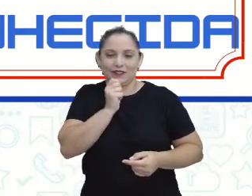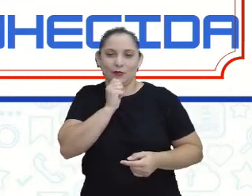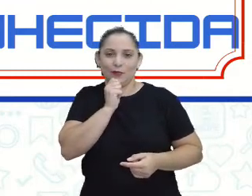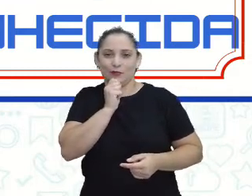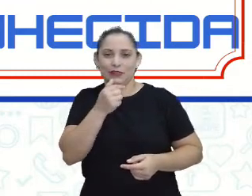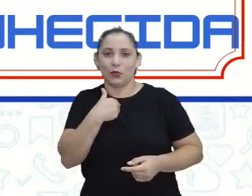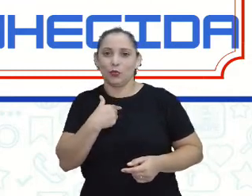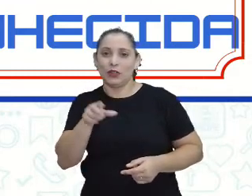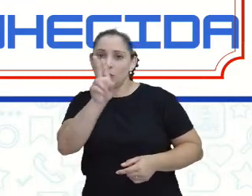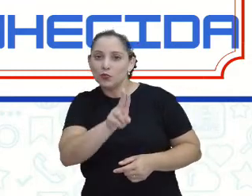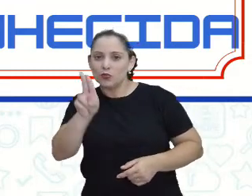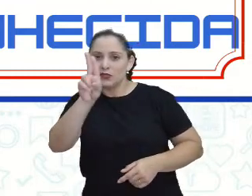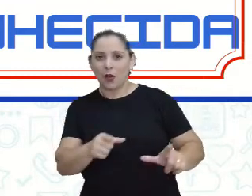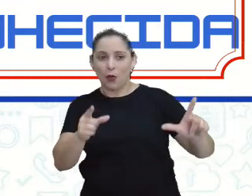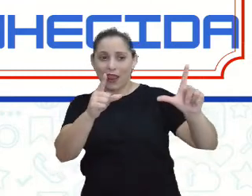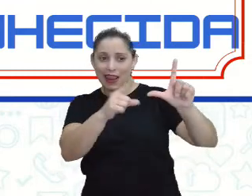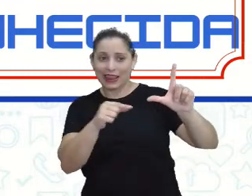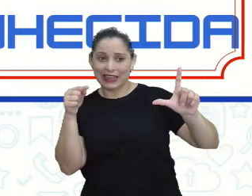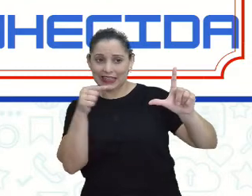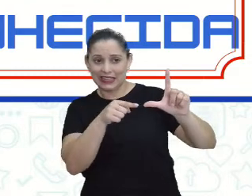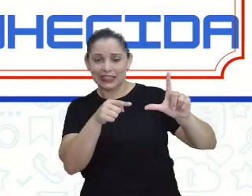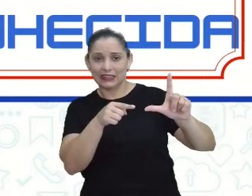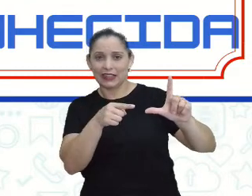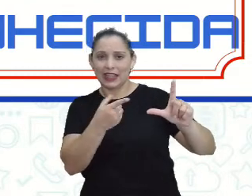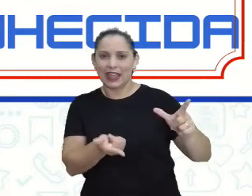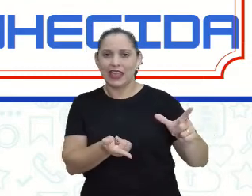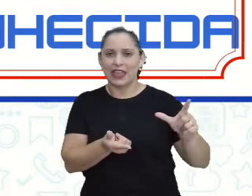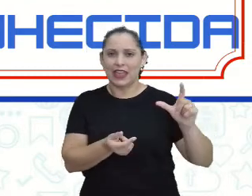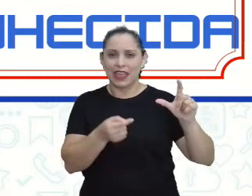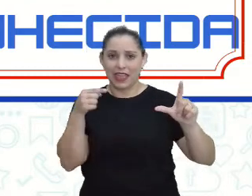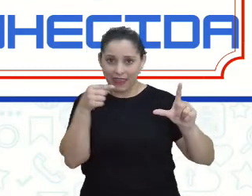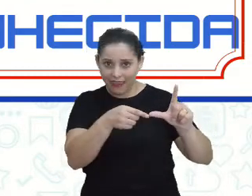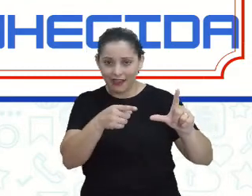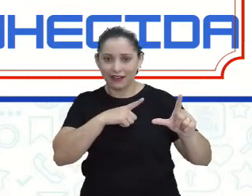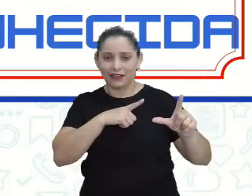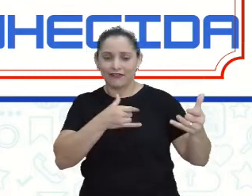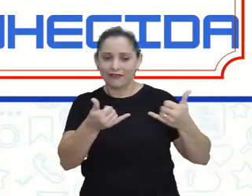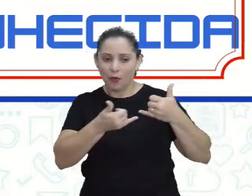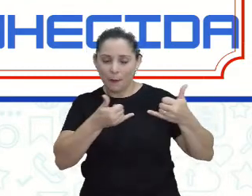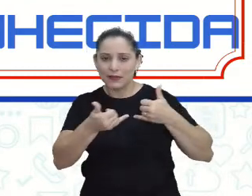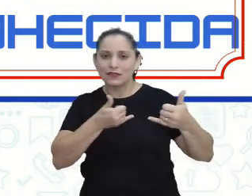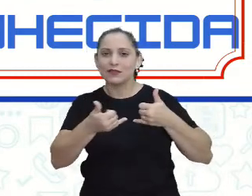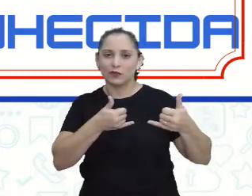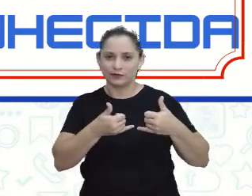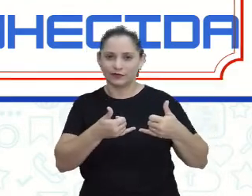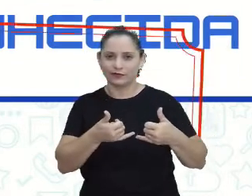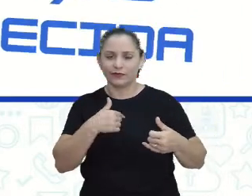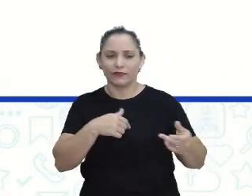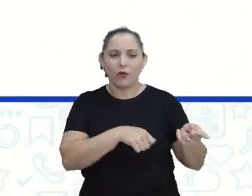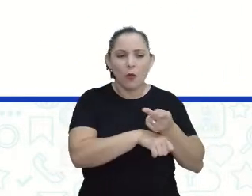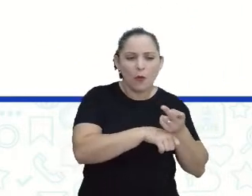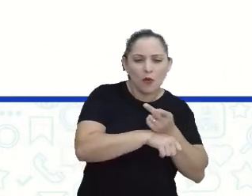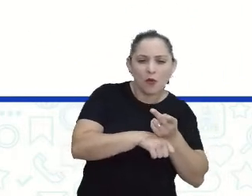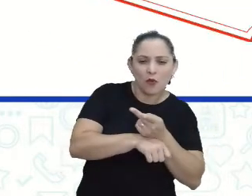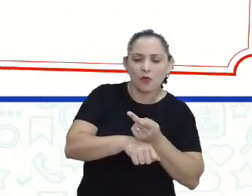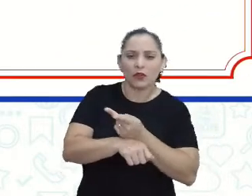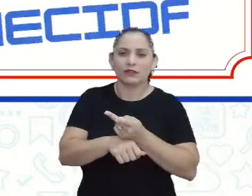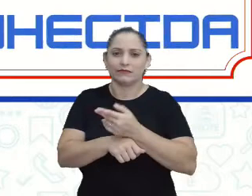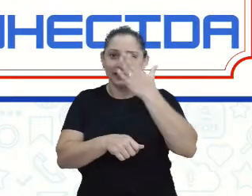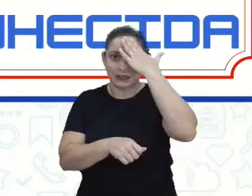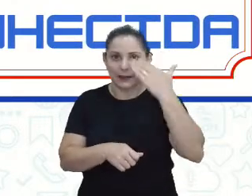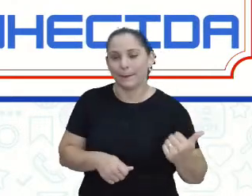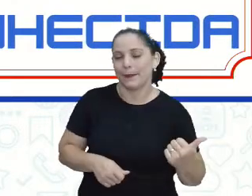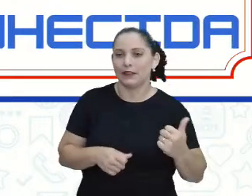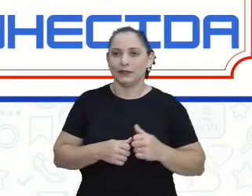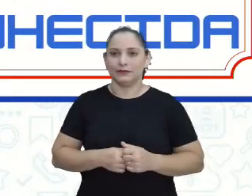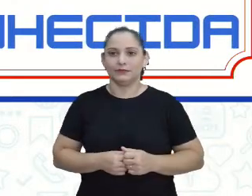coloco uma letra ali, como se estivesse guardando lugar para aquela informação que eu vou buscar descobrir, tá certo? Então, quando você vê